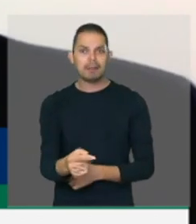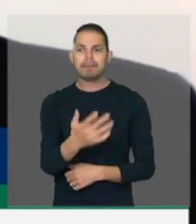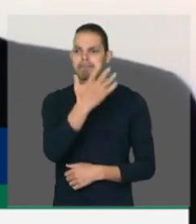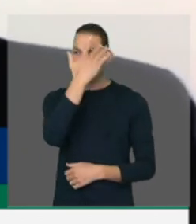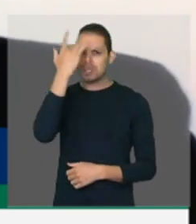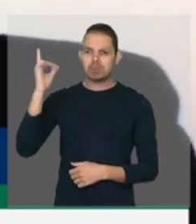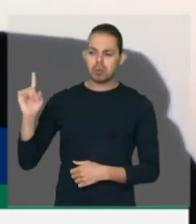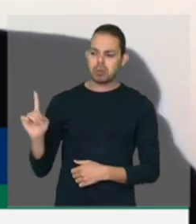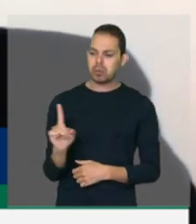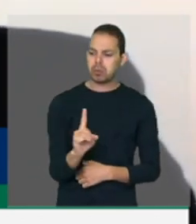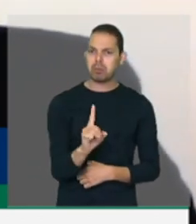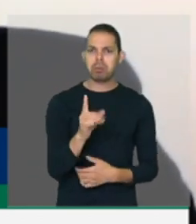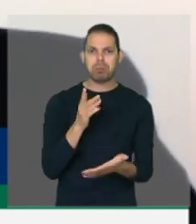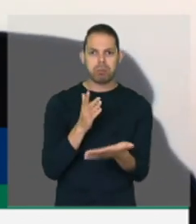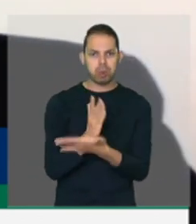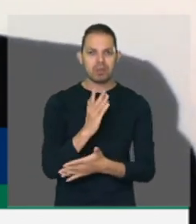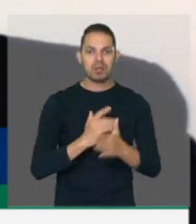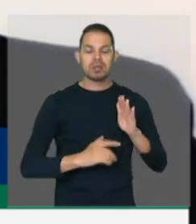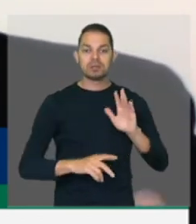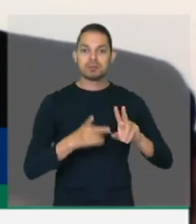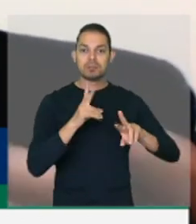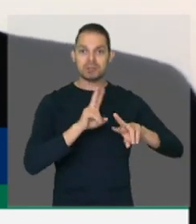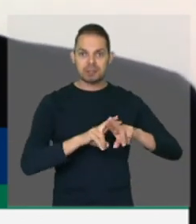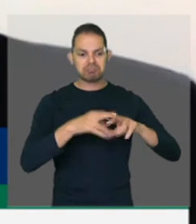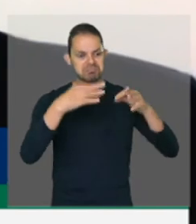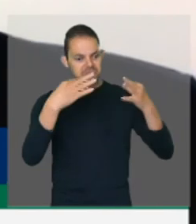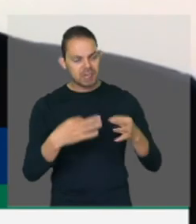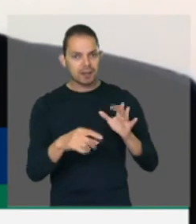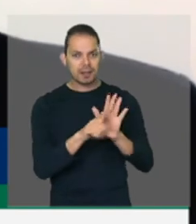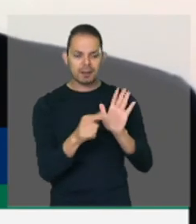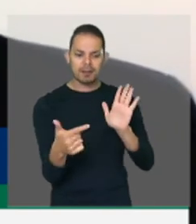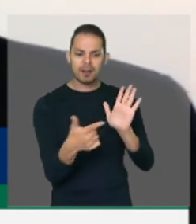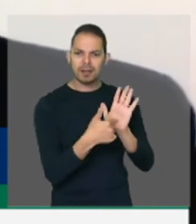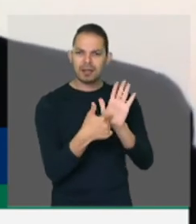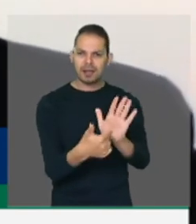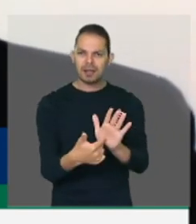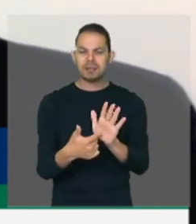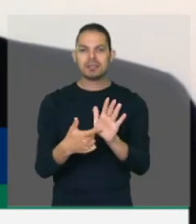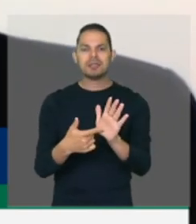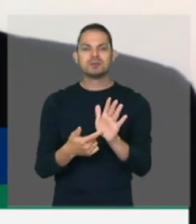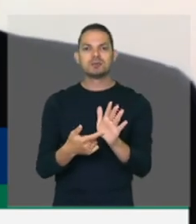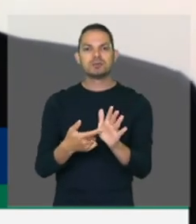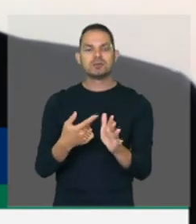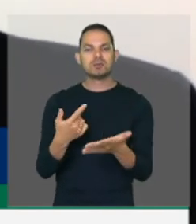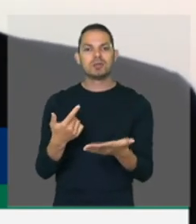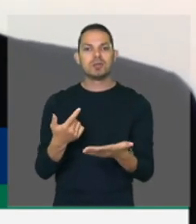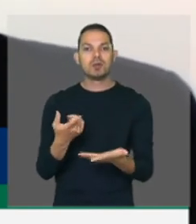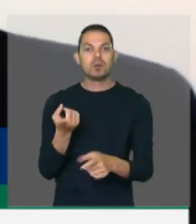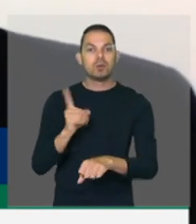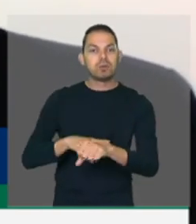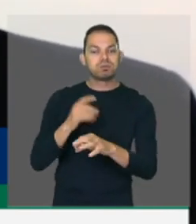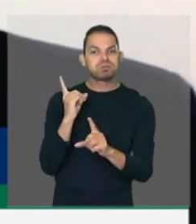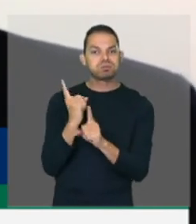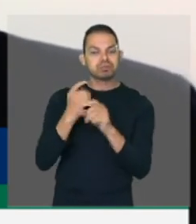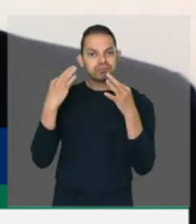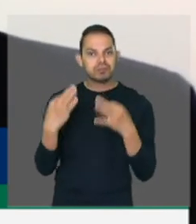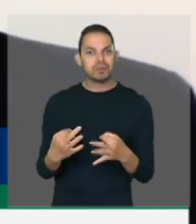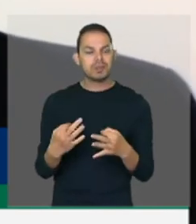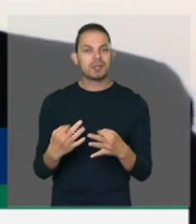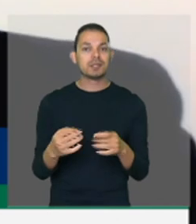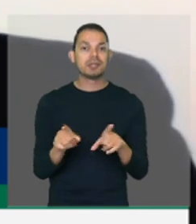capaz de convalidar a prisão, identificando um fato típico, identificando a flagrância, ou